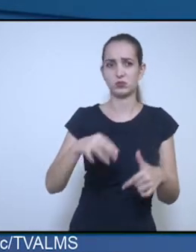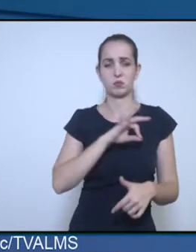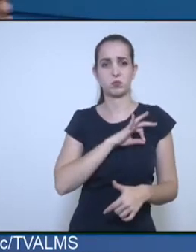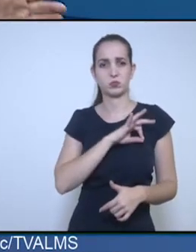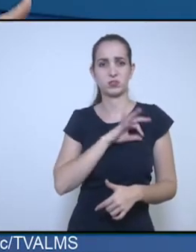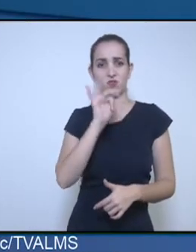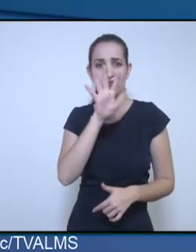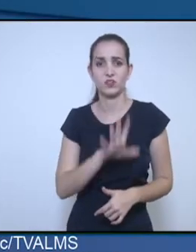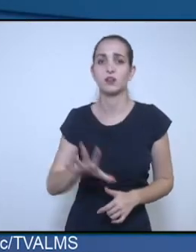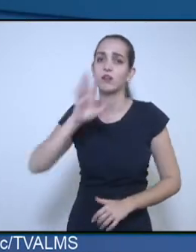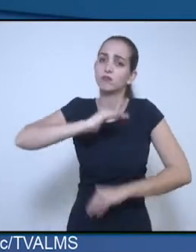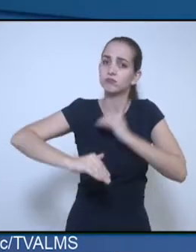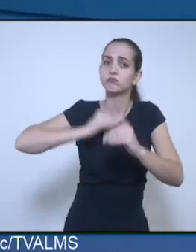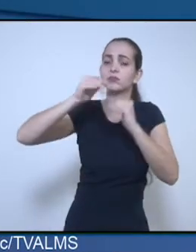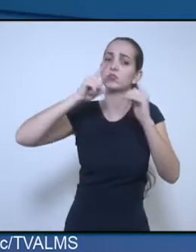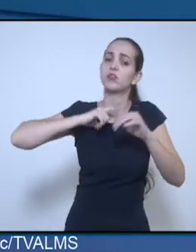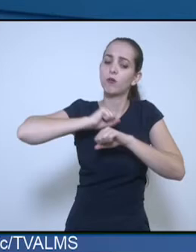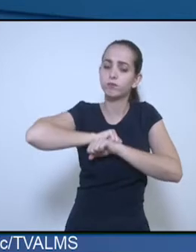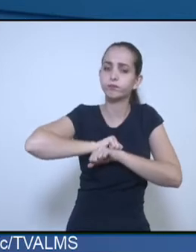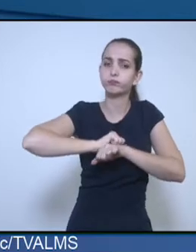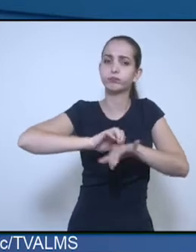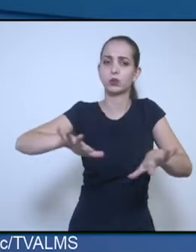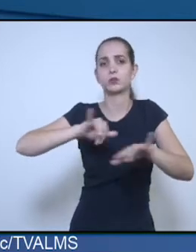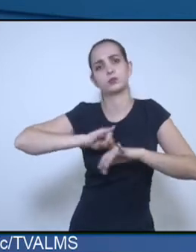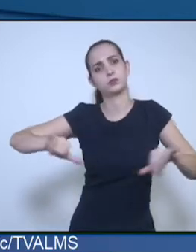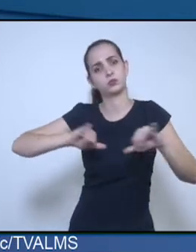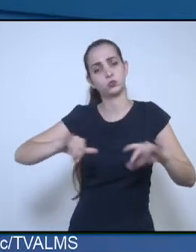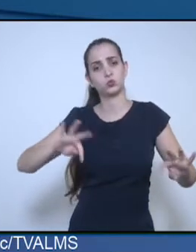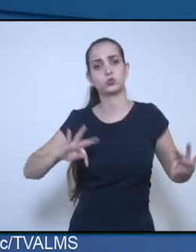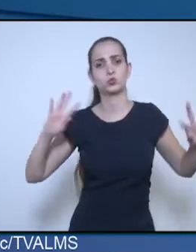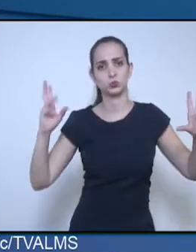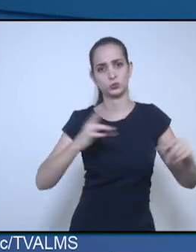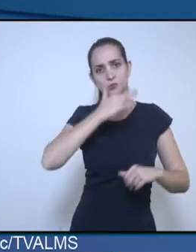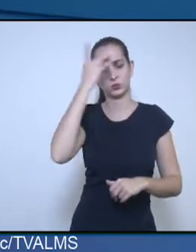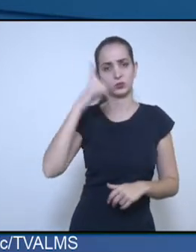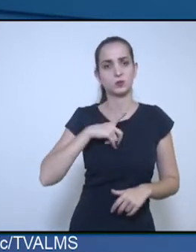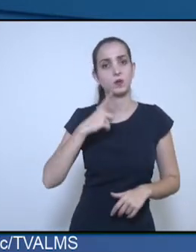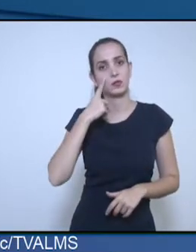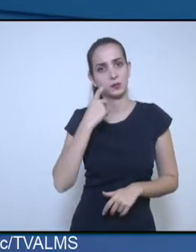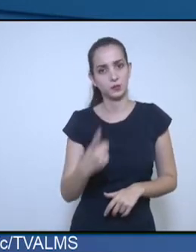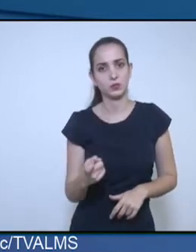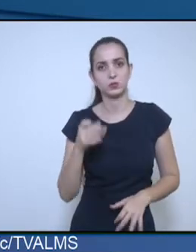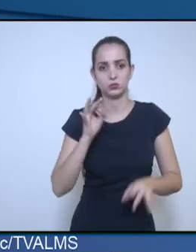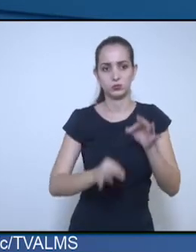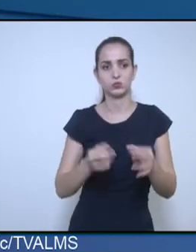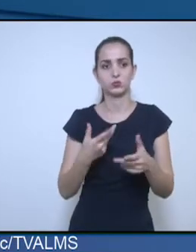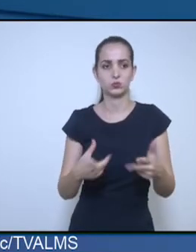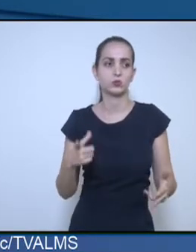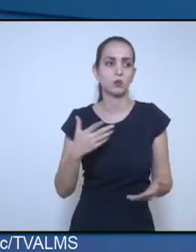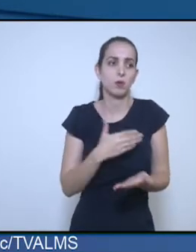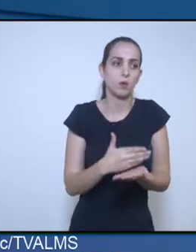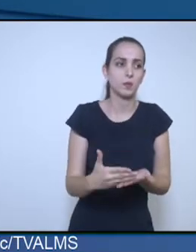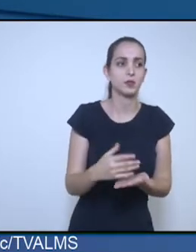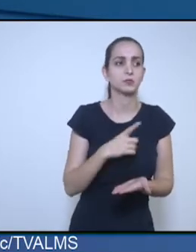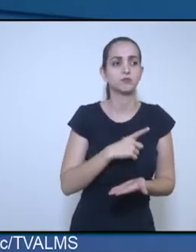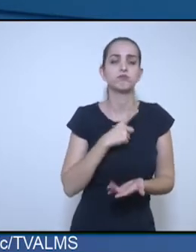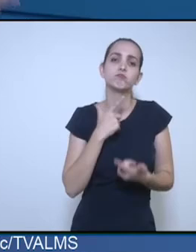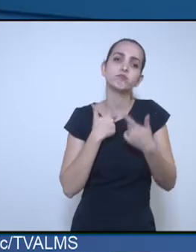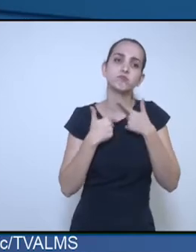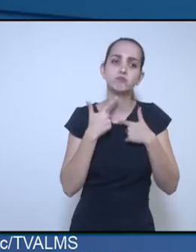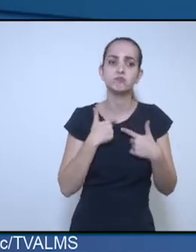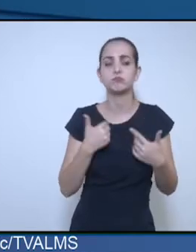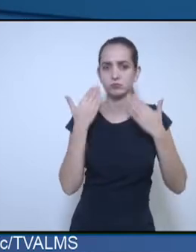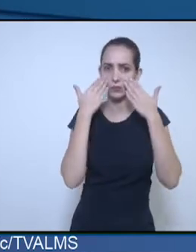desenvolvido e que estão sendo transmitidos, e todos aqueles que têm interesse jurídico começam a ter a expectativa